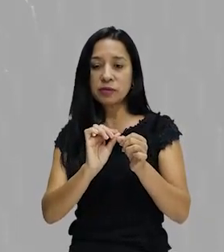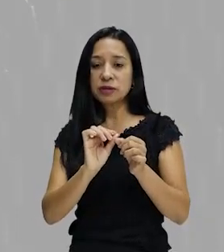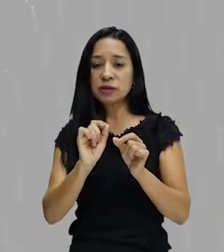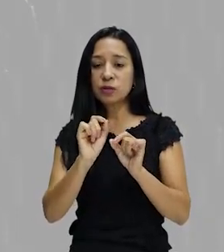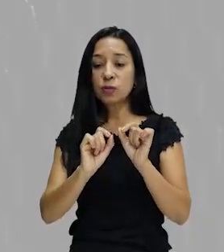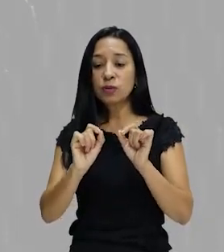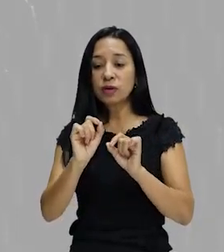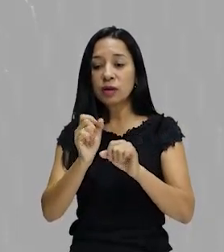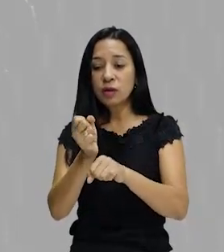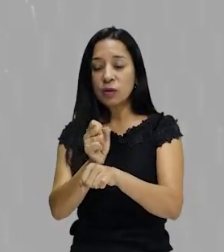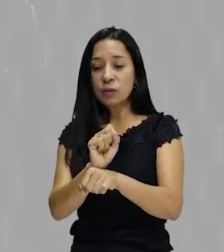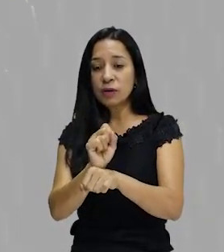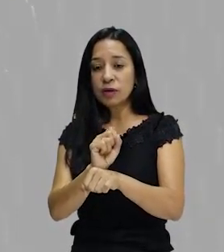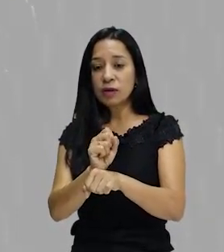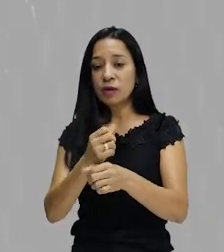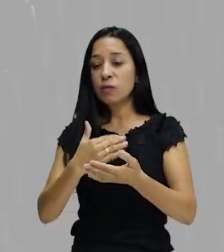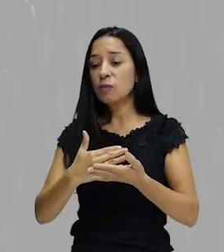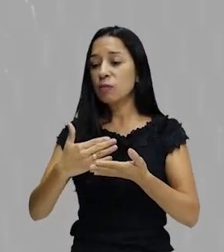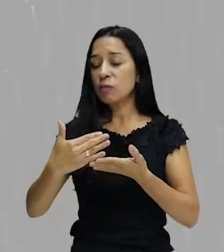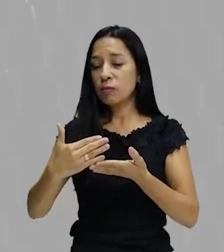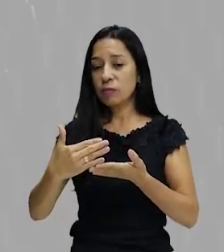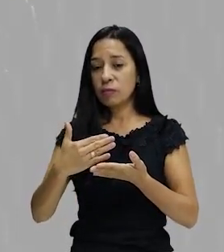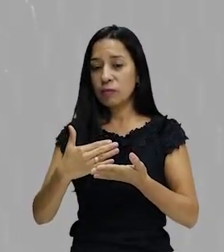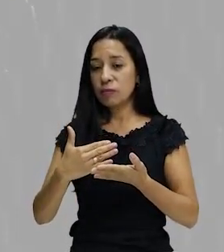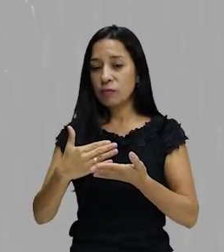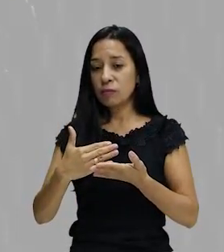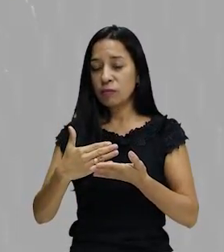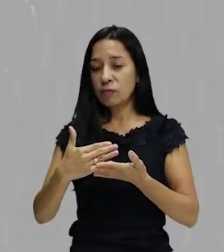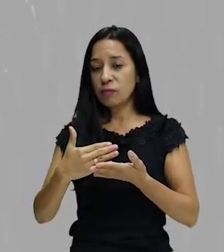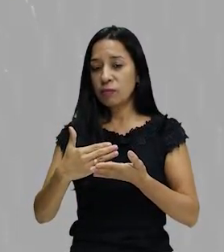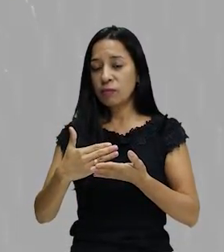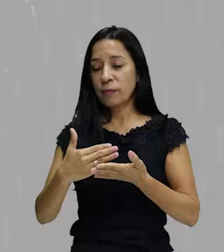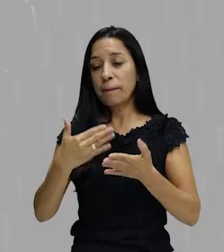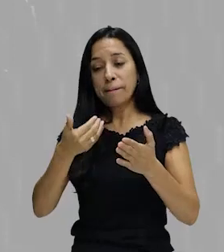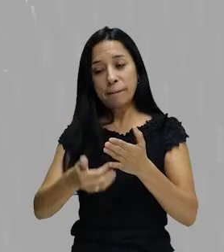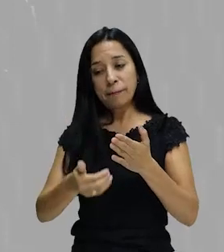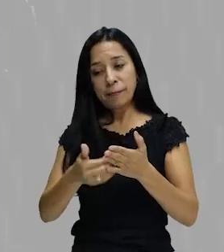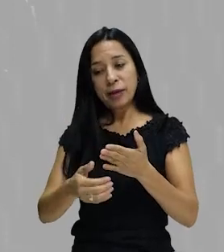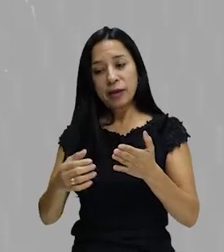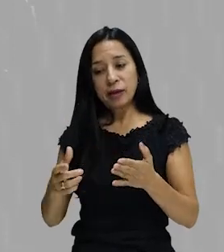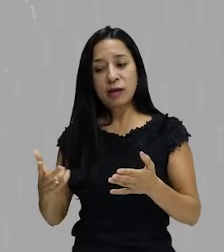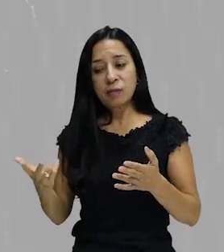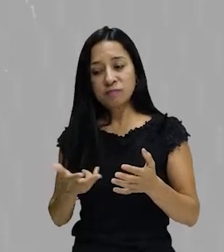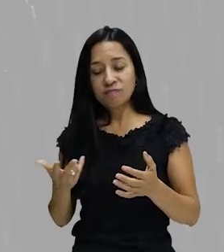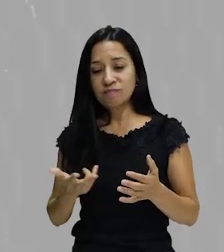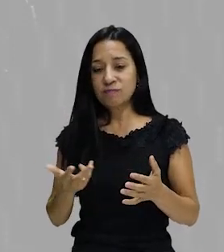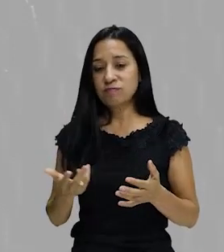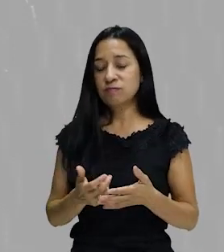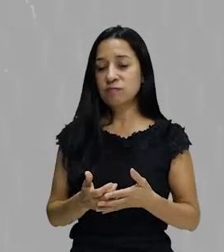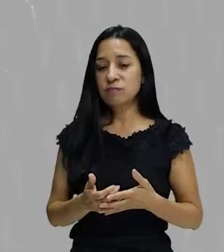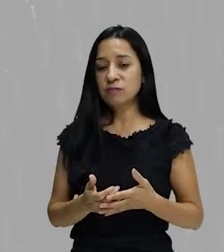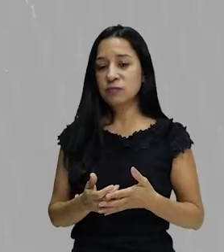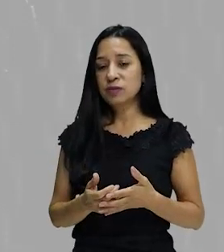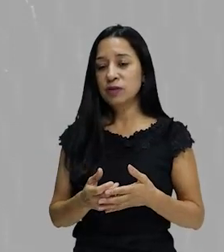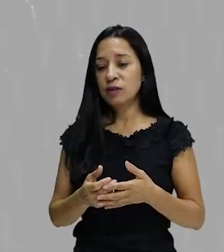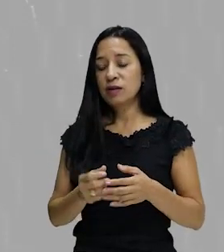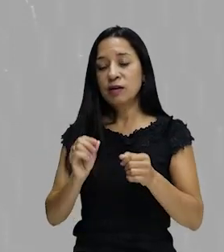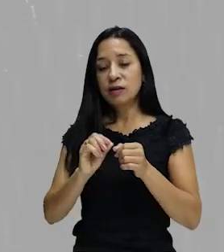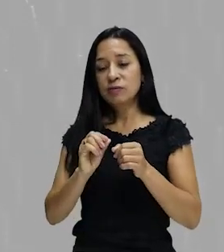que o automóvel, né, ele perca ali a velocidade, né, vai fazer o processo de